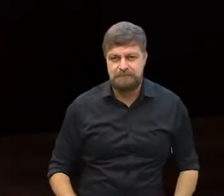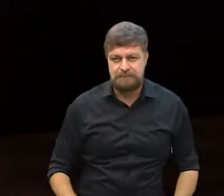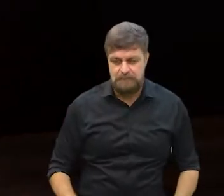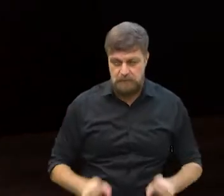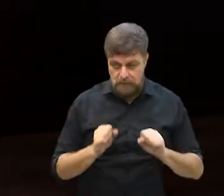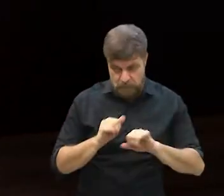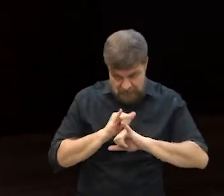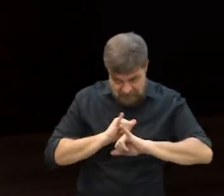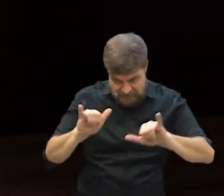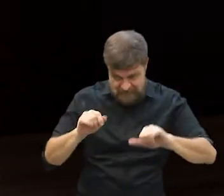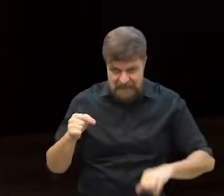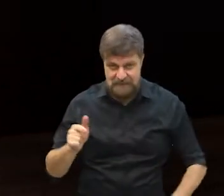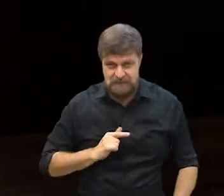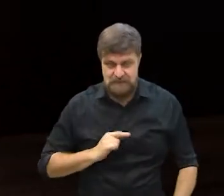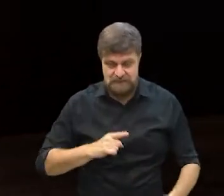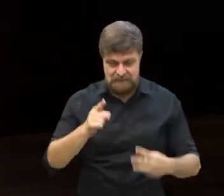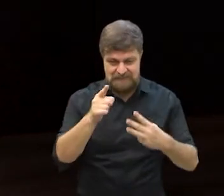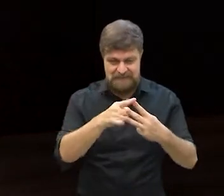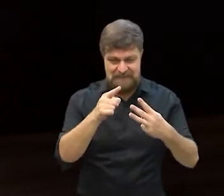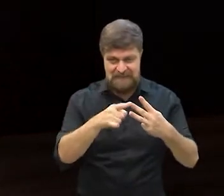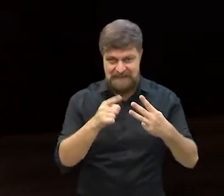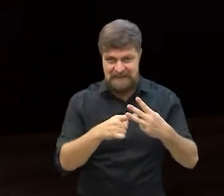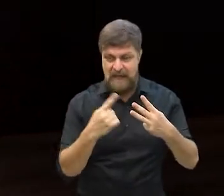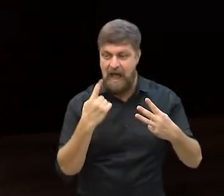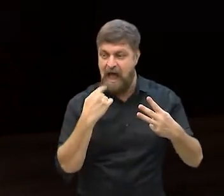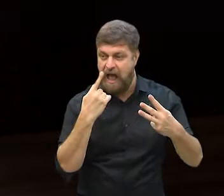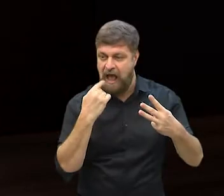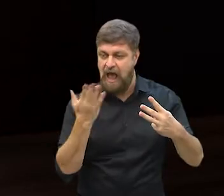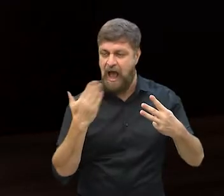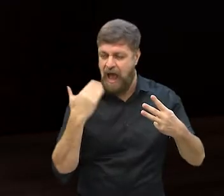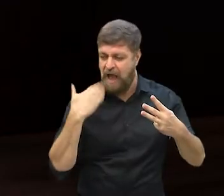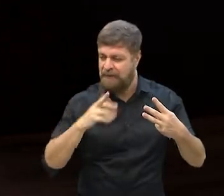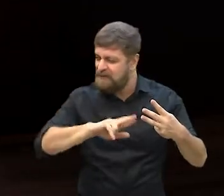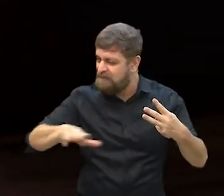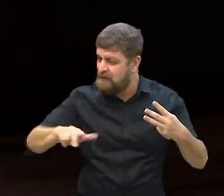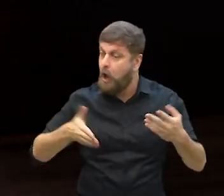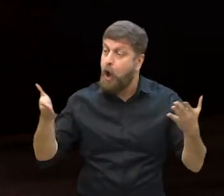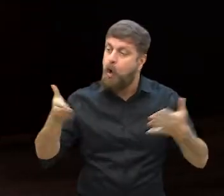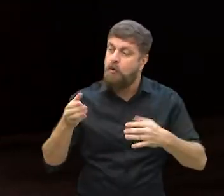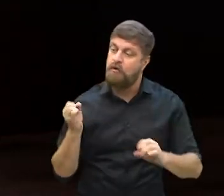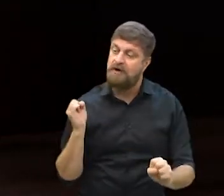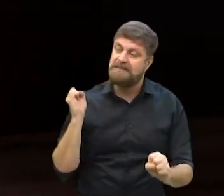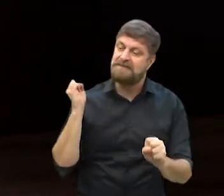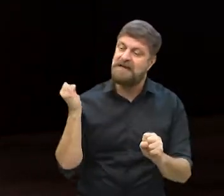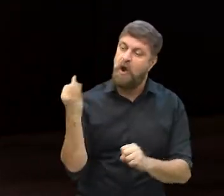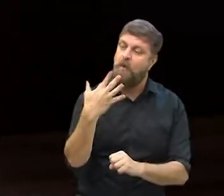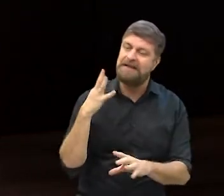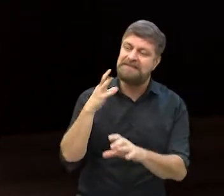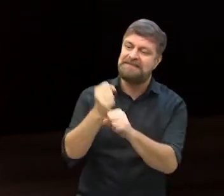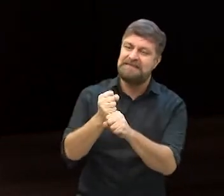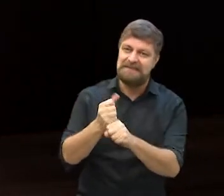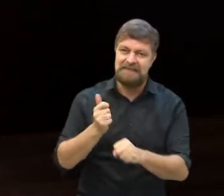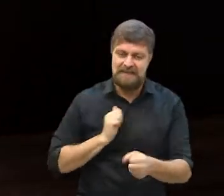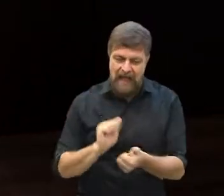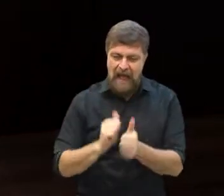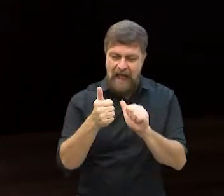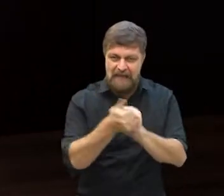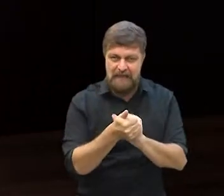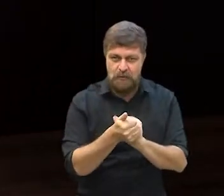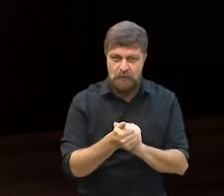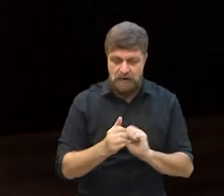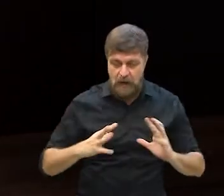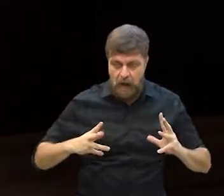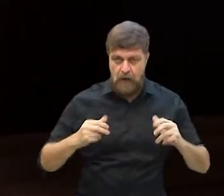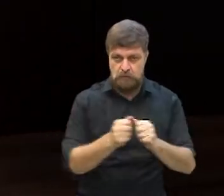pode dizer, então, Gustavo, que eram 3 tipos de pimenta naquela época. E hoje, me fala como que vocês conseguiram adequar todo